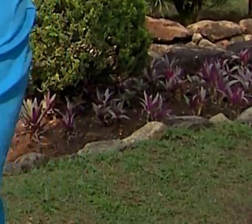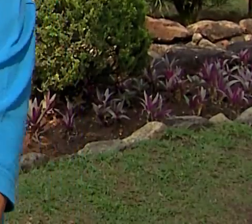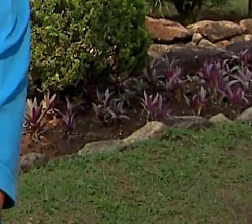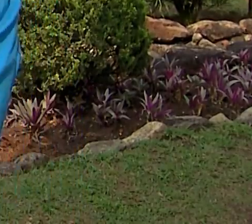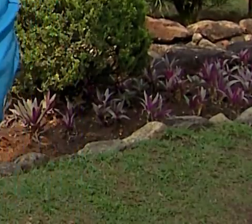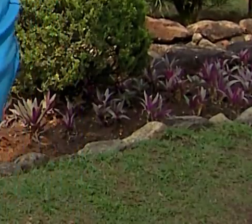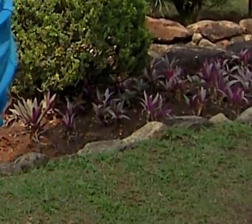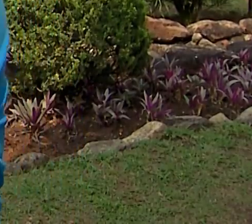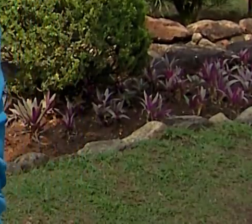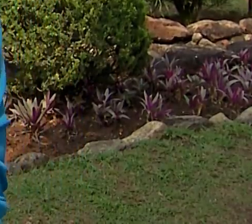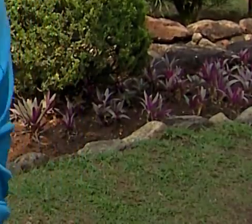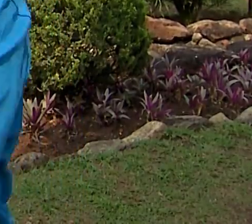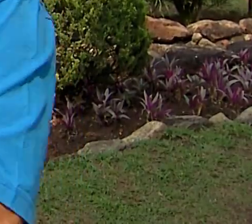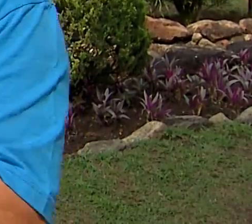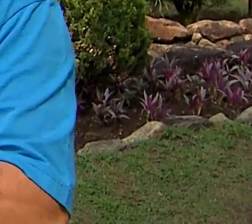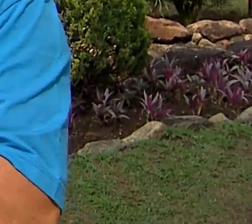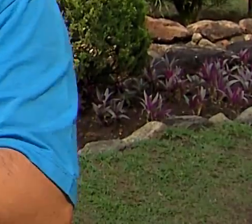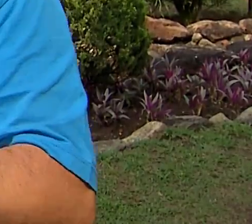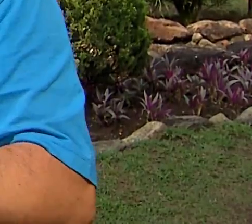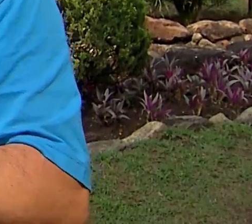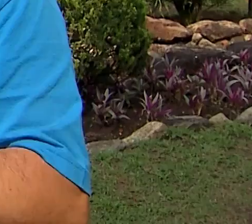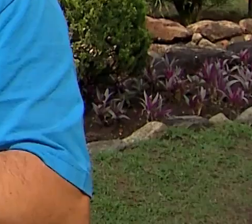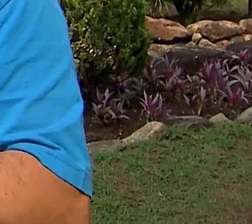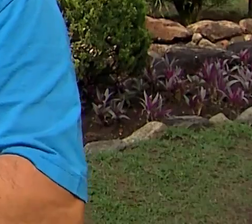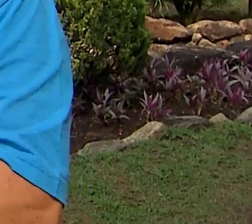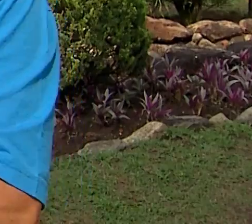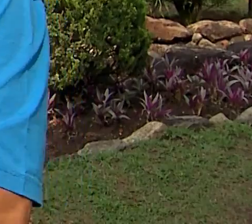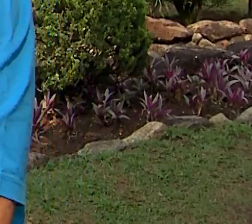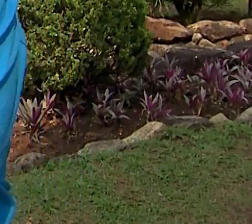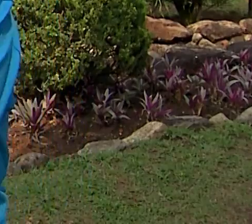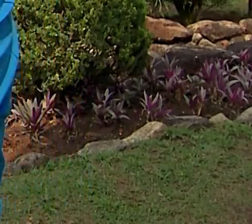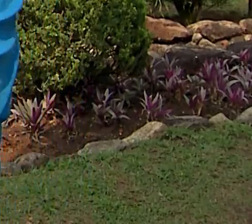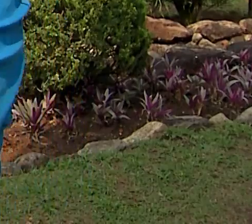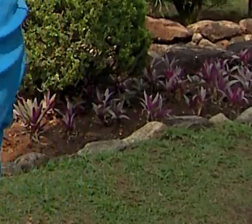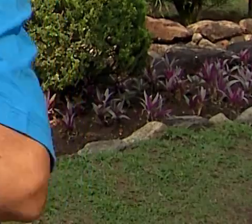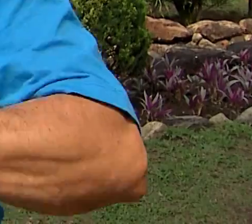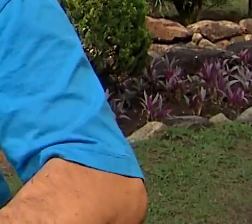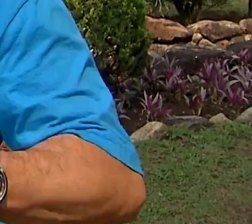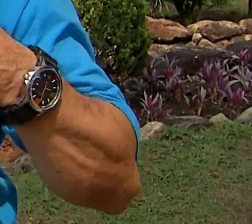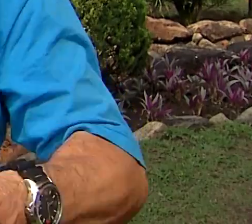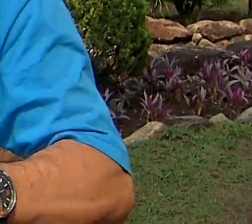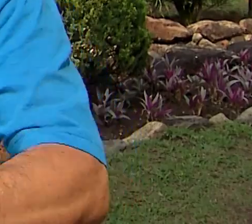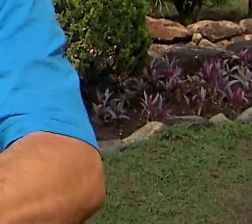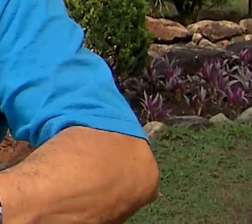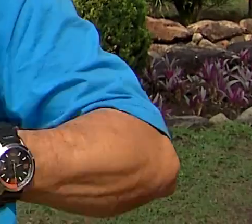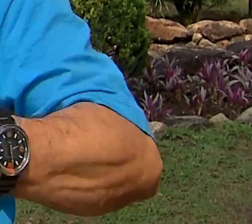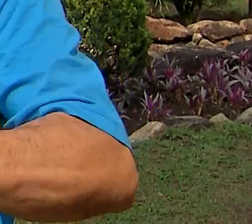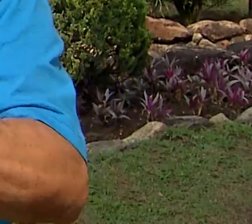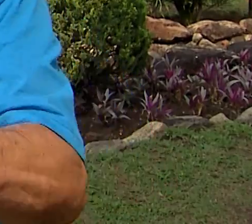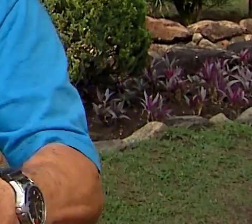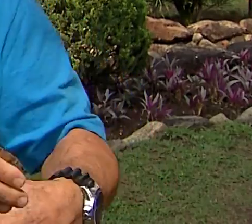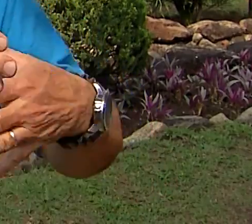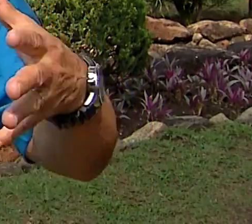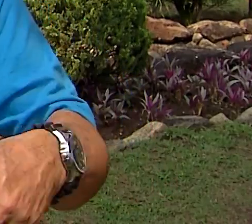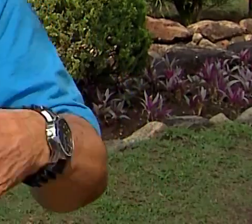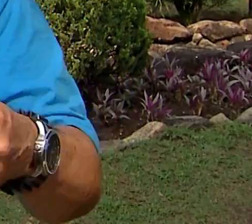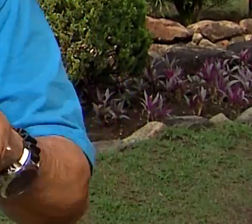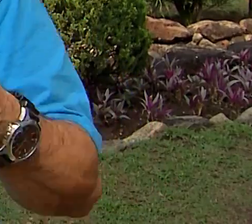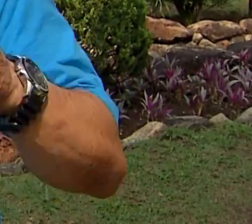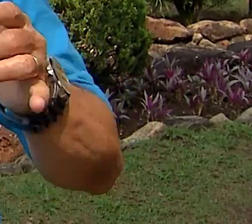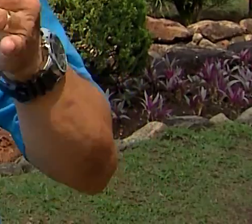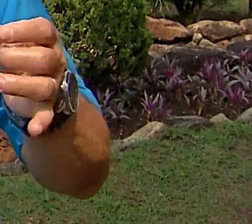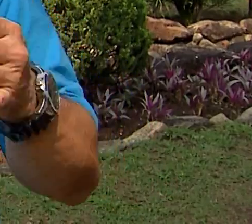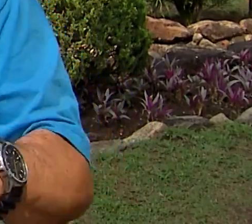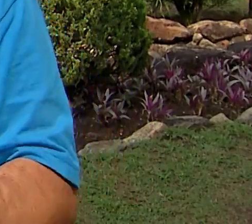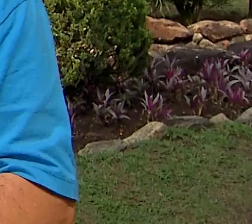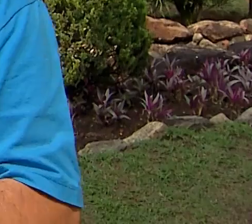forma de se comunicar, sempre na prática, mostrando de uma forma visual como que funcionaria o trabalho, o que eu tinha que fazer, como